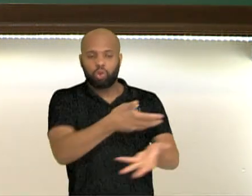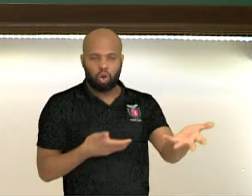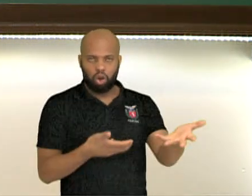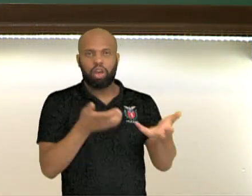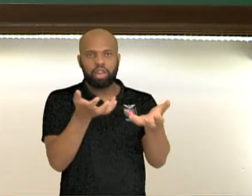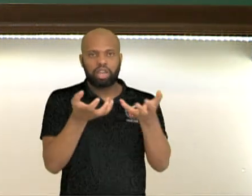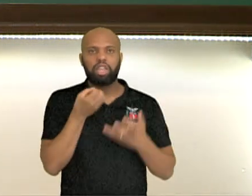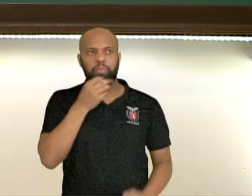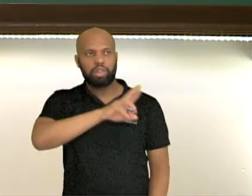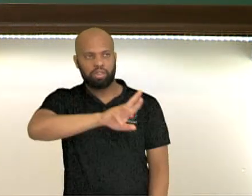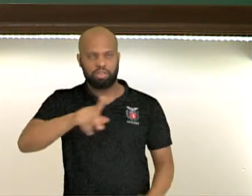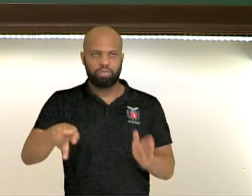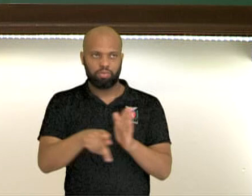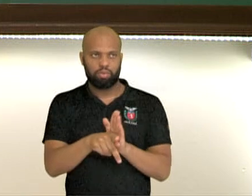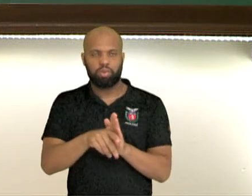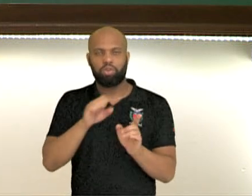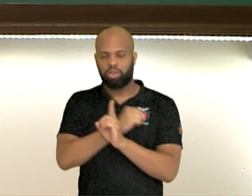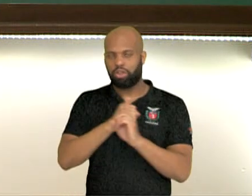sociedade. Legal?